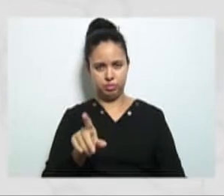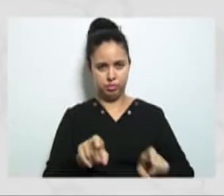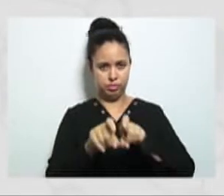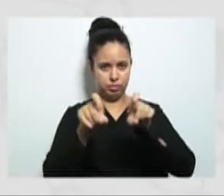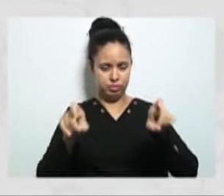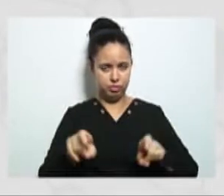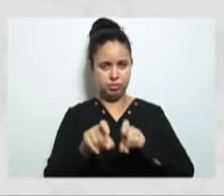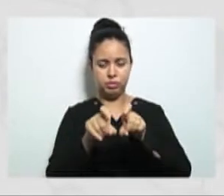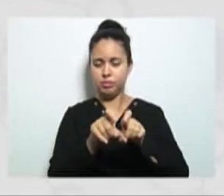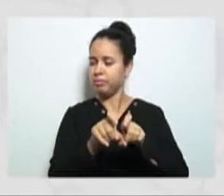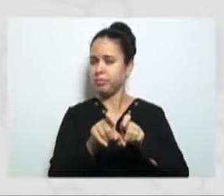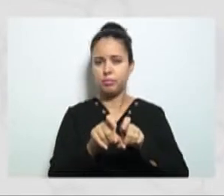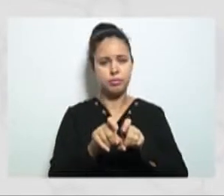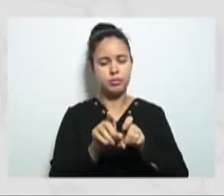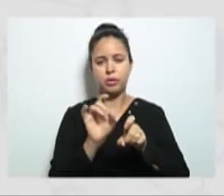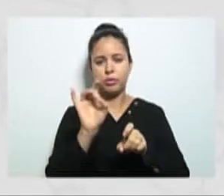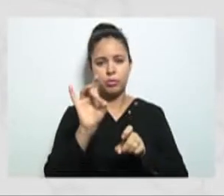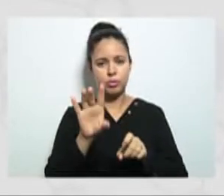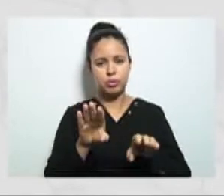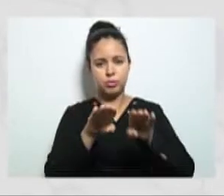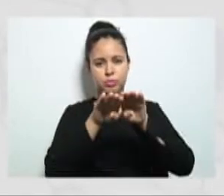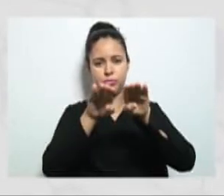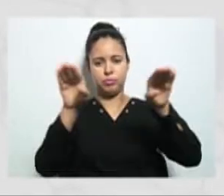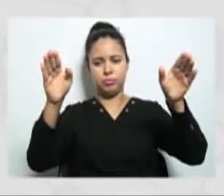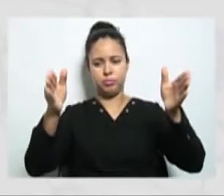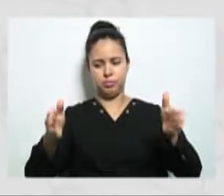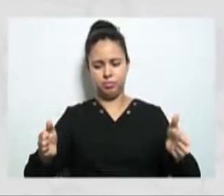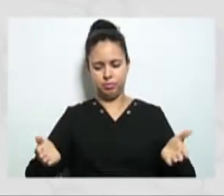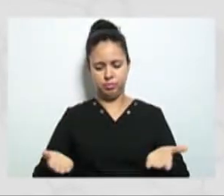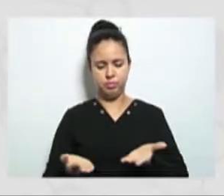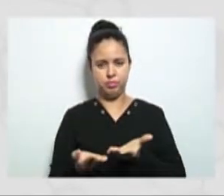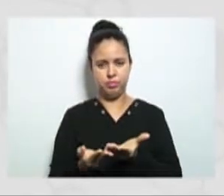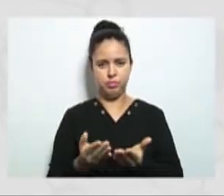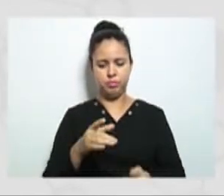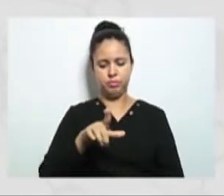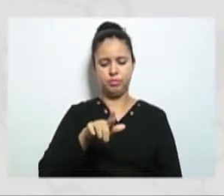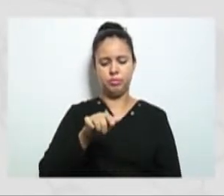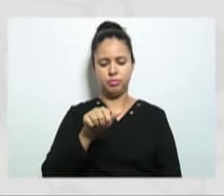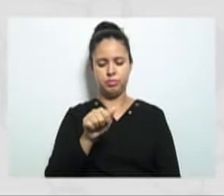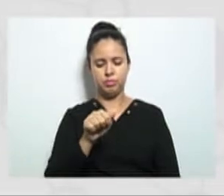tá? Não, gente, isso aí é só o quê? Só o gabinete,